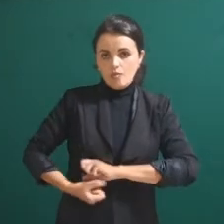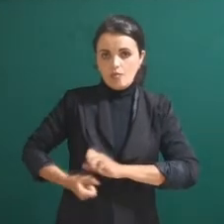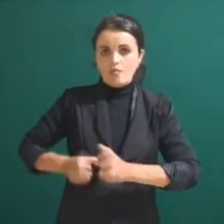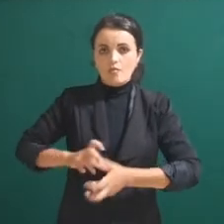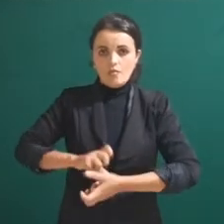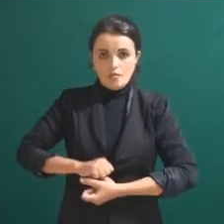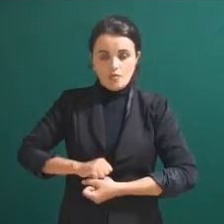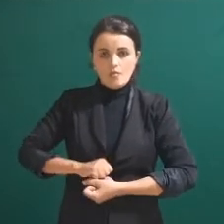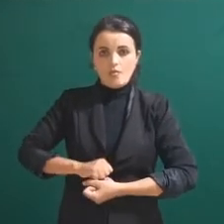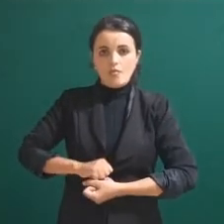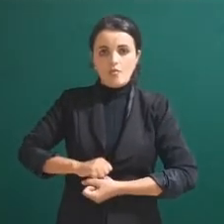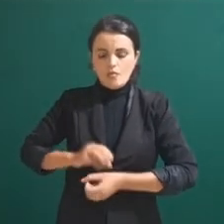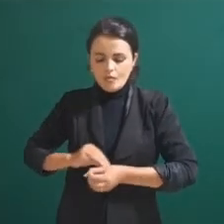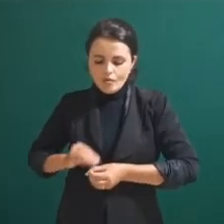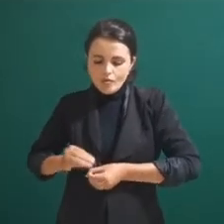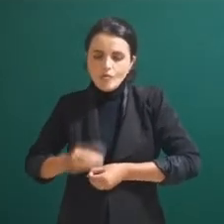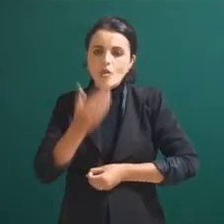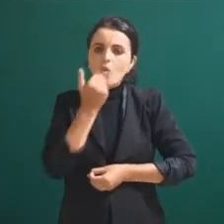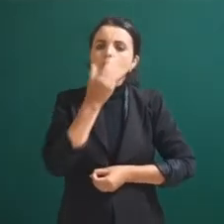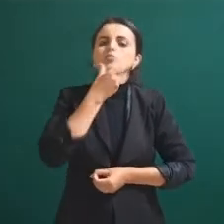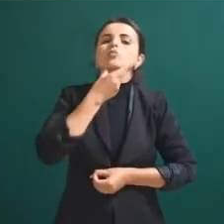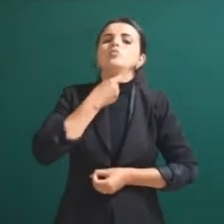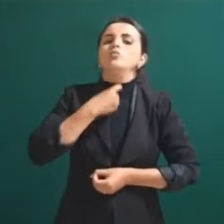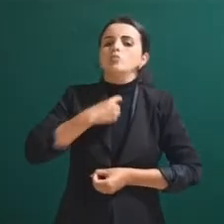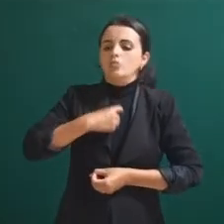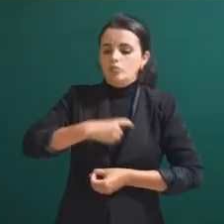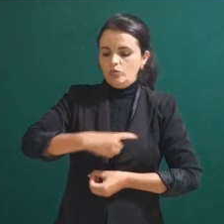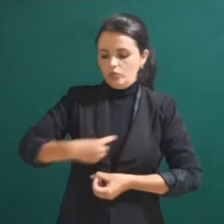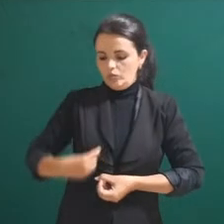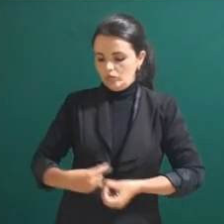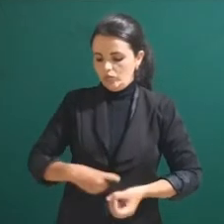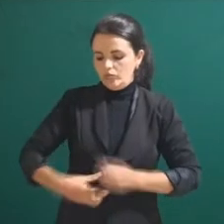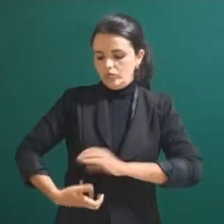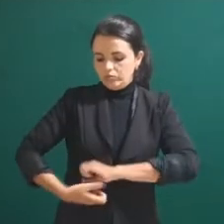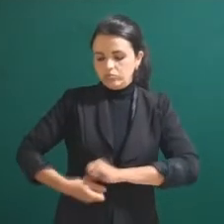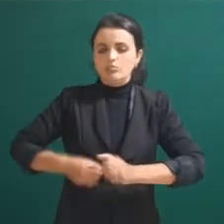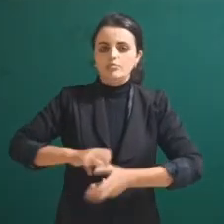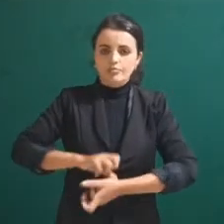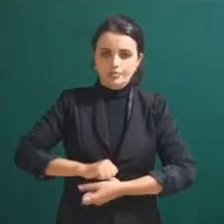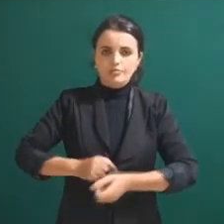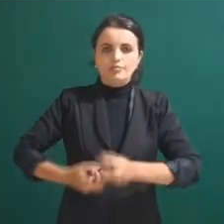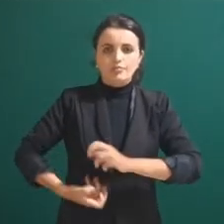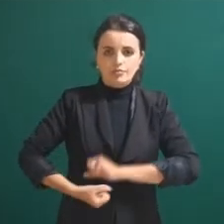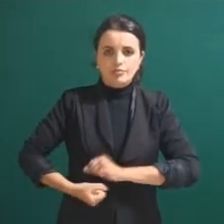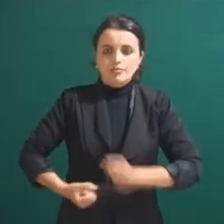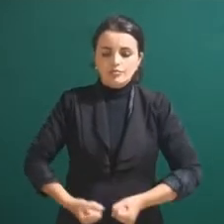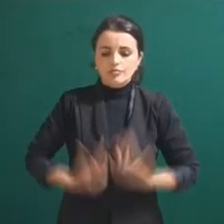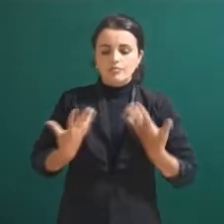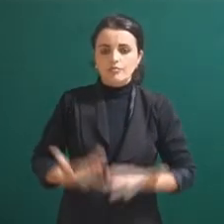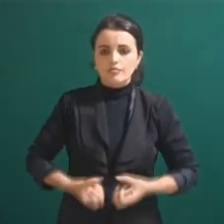passa por um processo chamado de movimento peristático. Então, todos os alimentos que entram no nosso estômago,